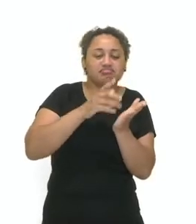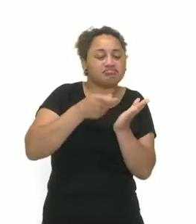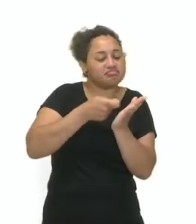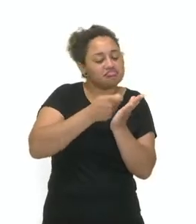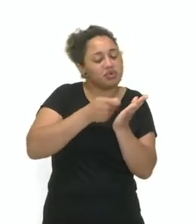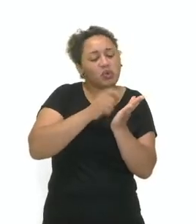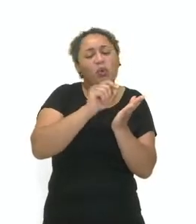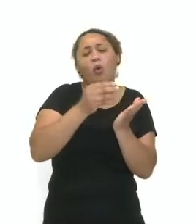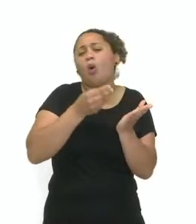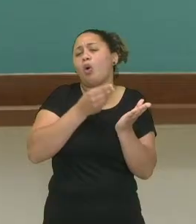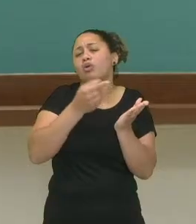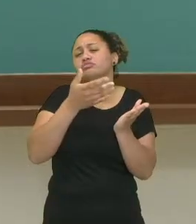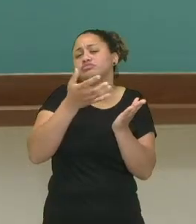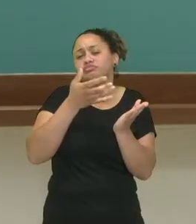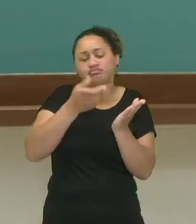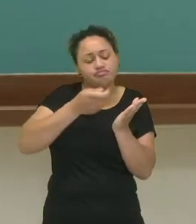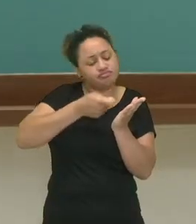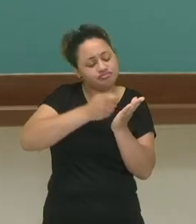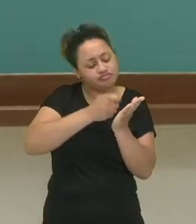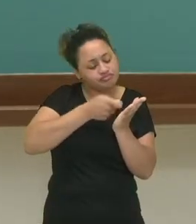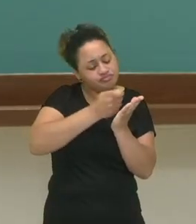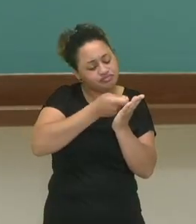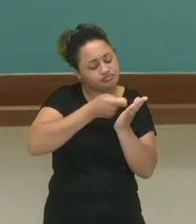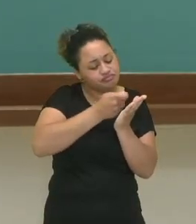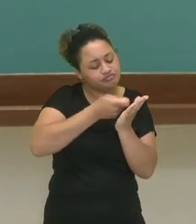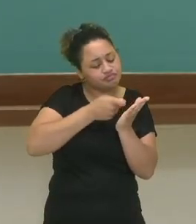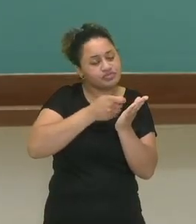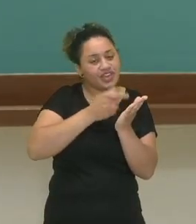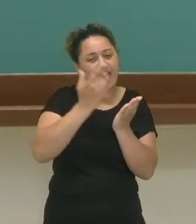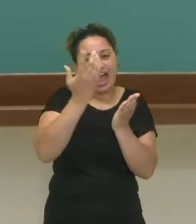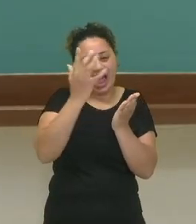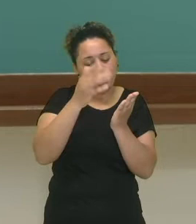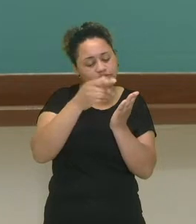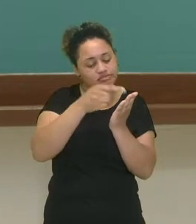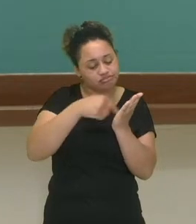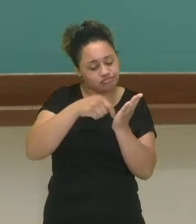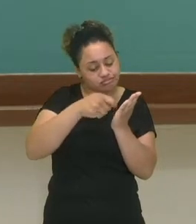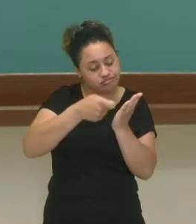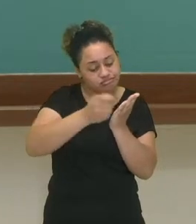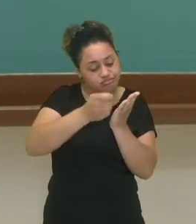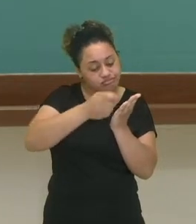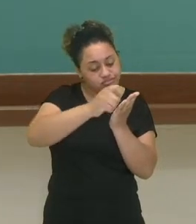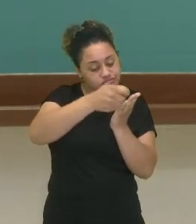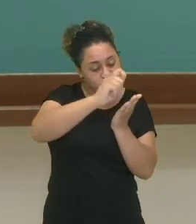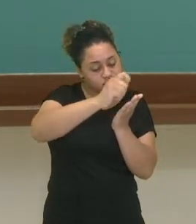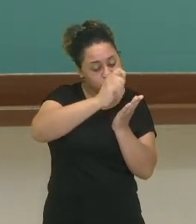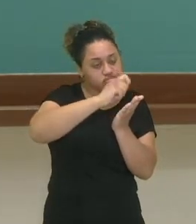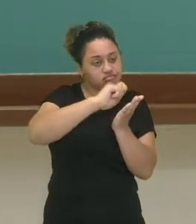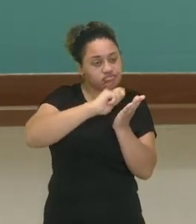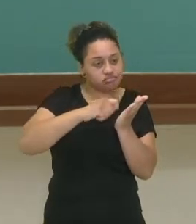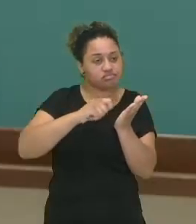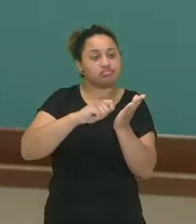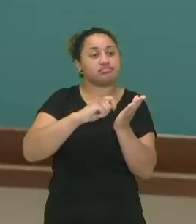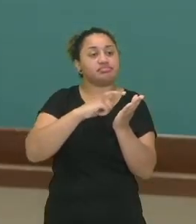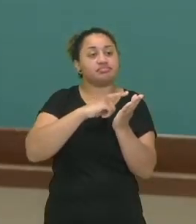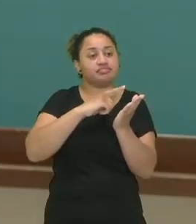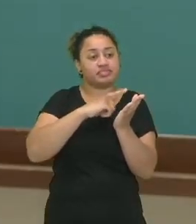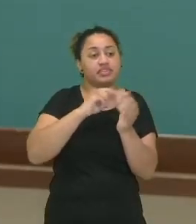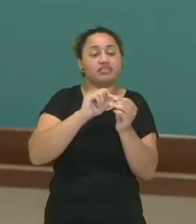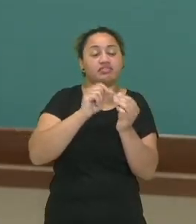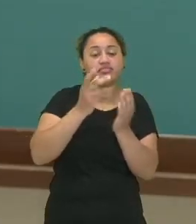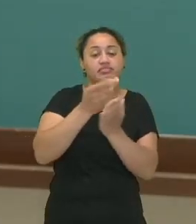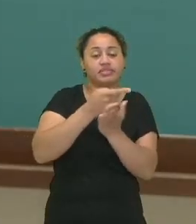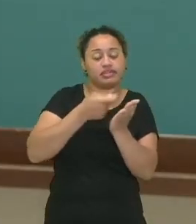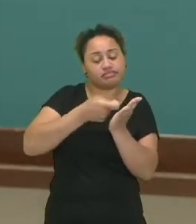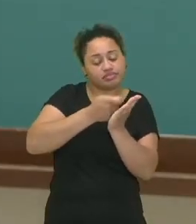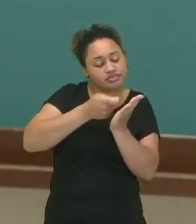você quer o desenho. Então, como se você tirasse, né? O desenho ali vai surgindo ali nesse entalhe, né? Você fez o desenho e vai